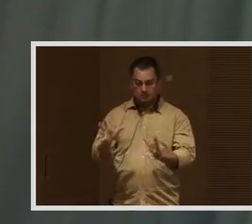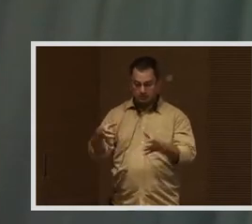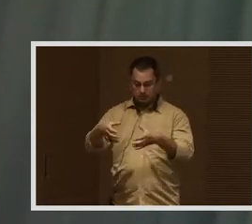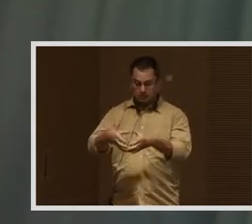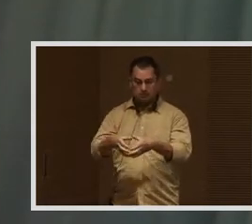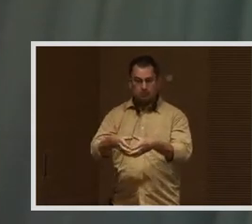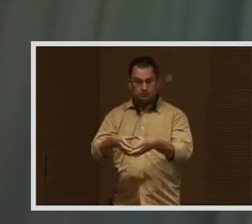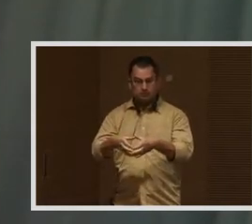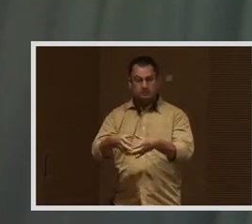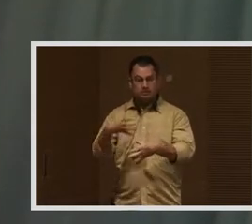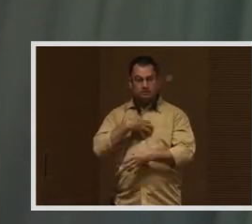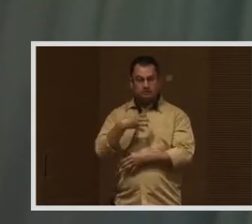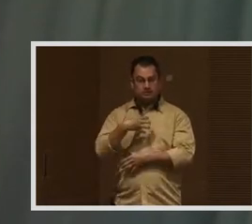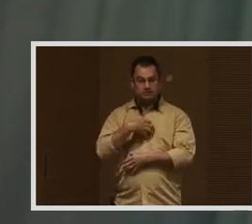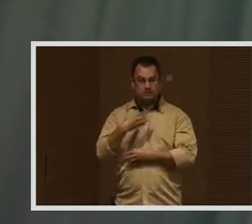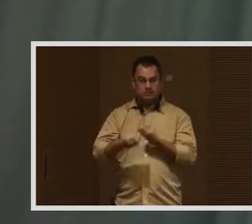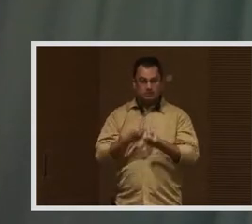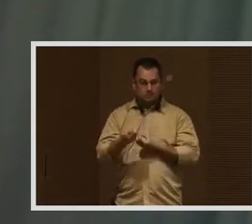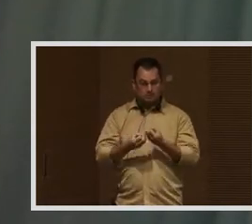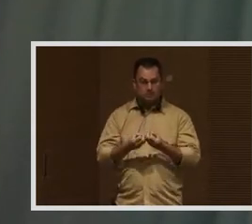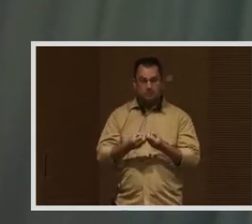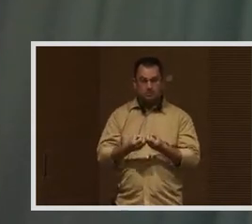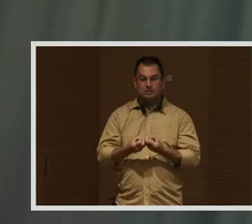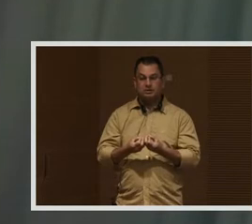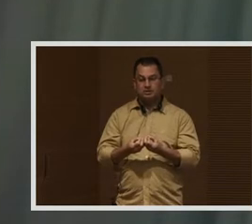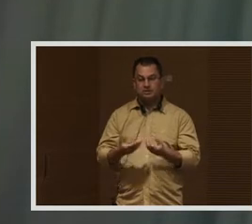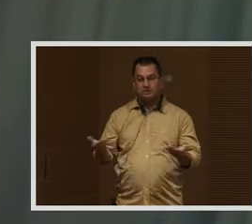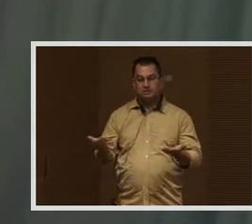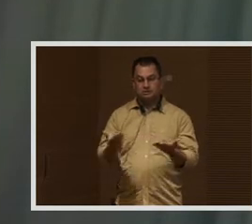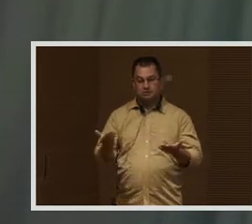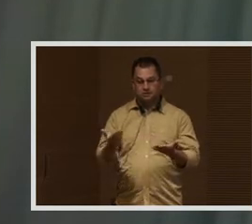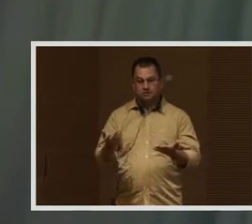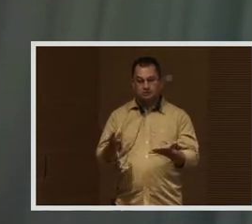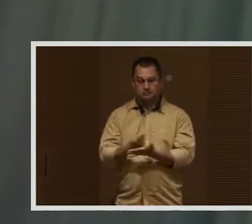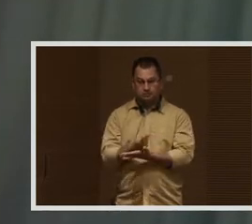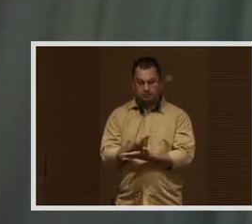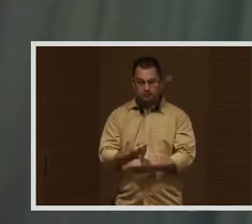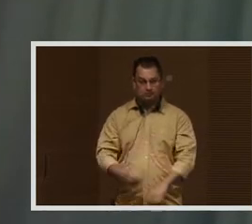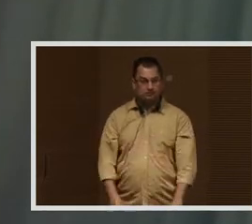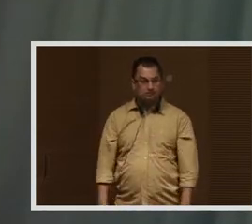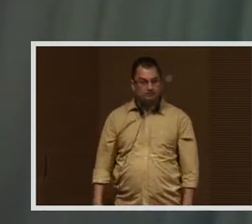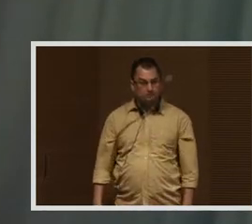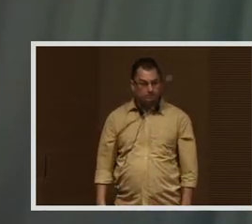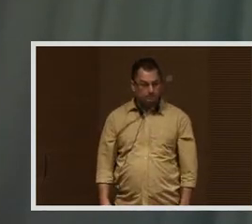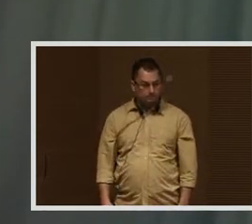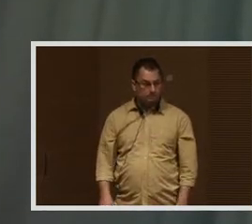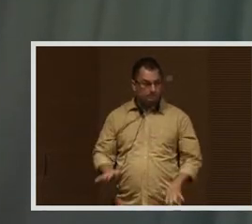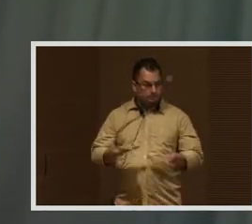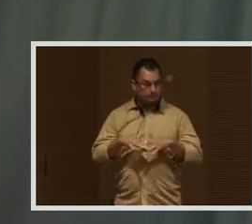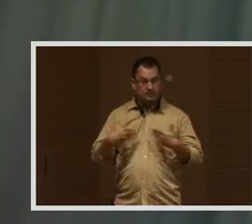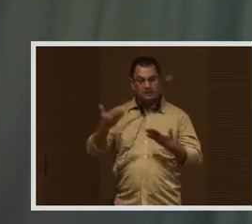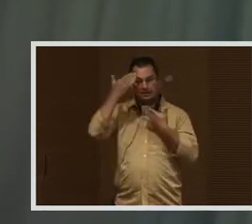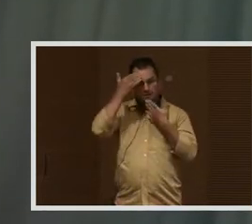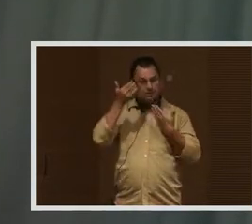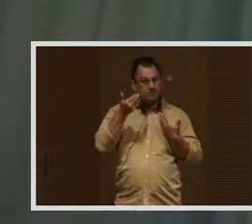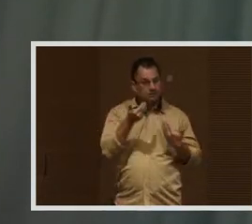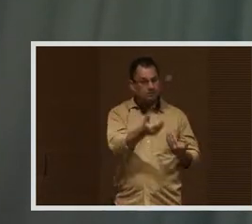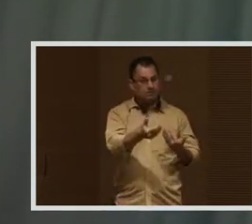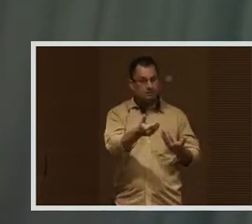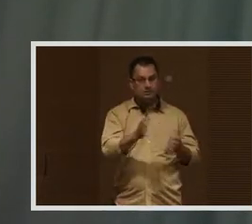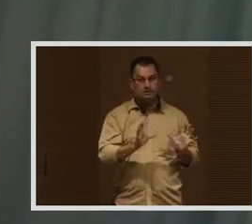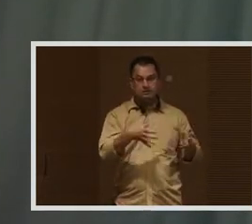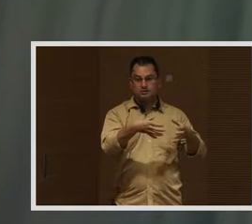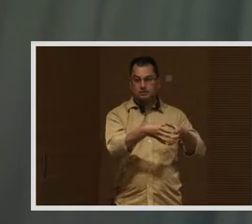de sentidos como esta aqui para se nascer. E assim eu agradeço à organização por me